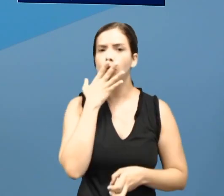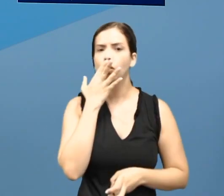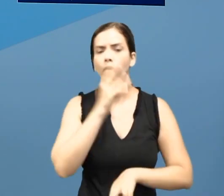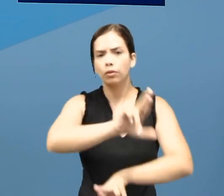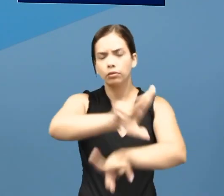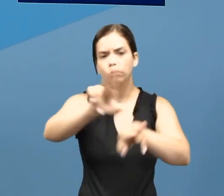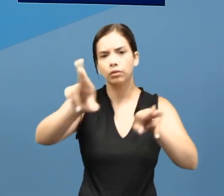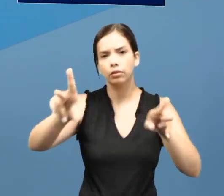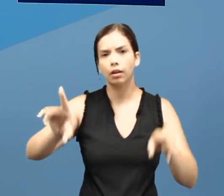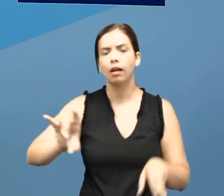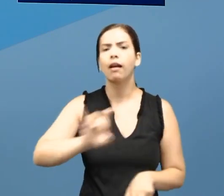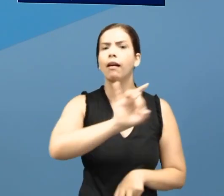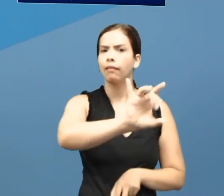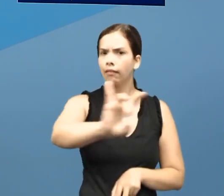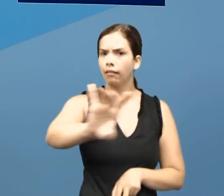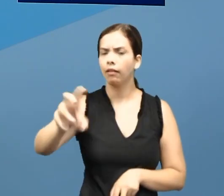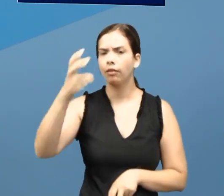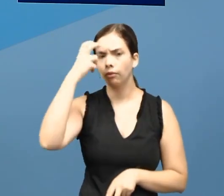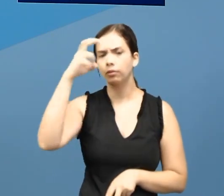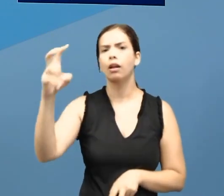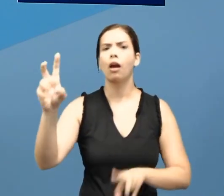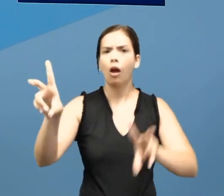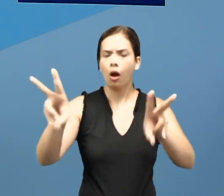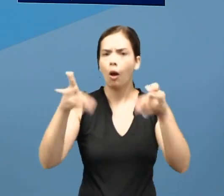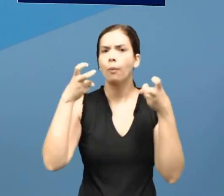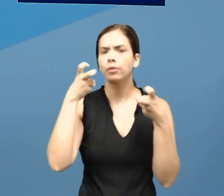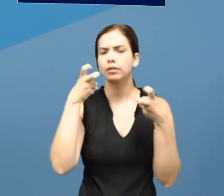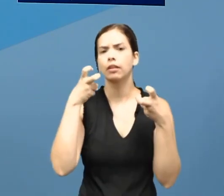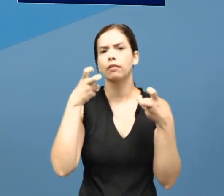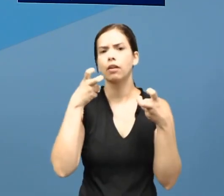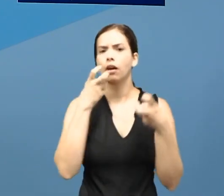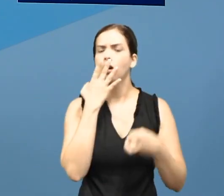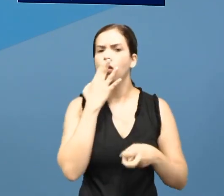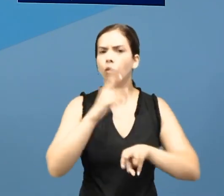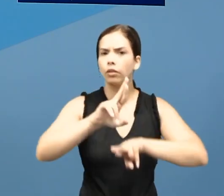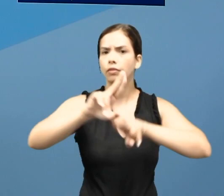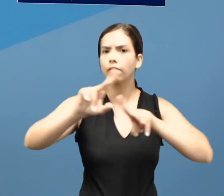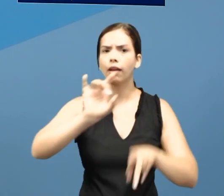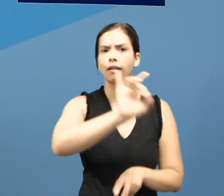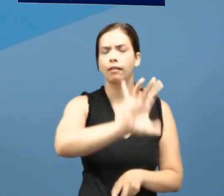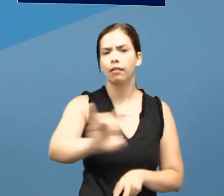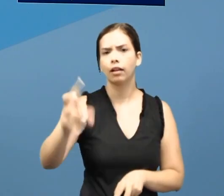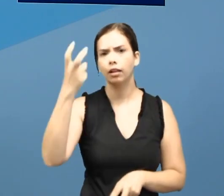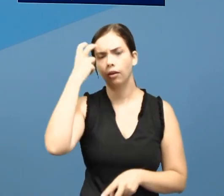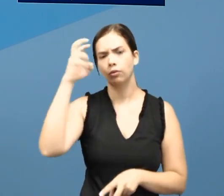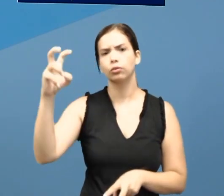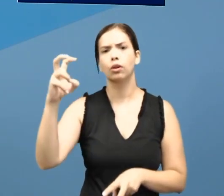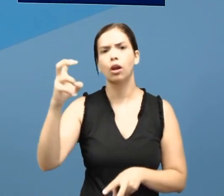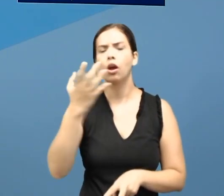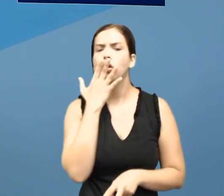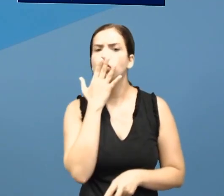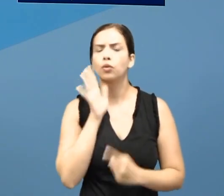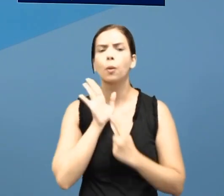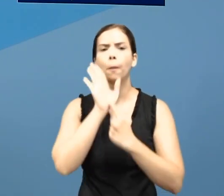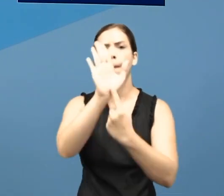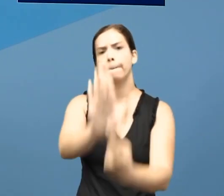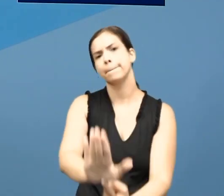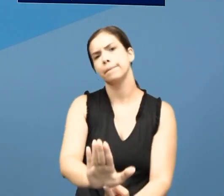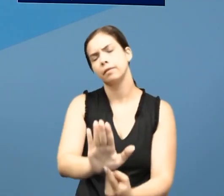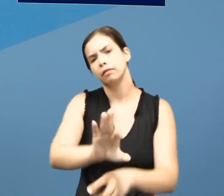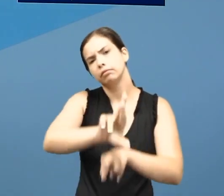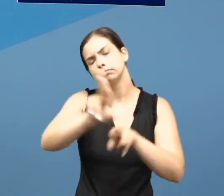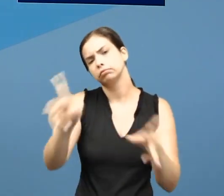forma diferente, cada cultura também observa a cor de forma diferente. Então, em cada cultura, as cores podem representar